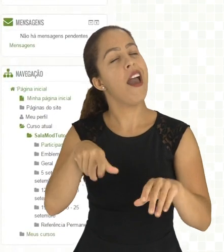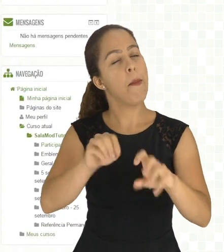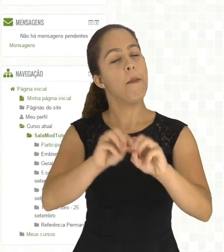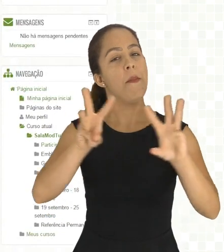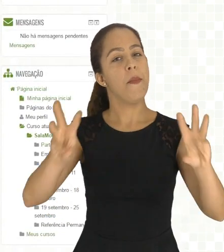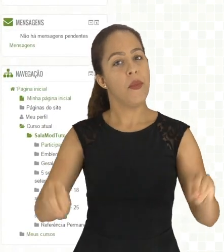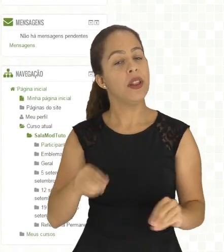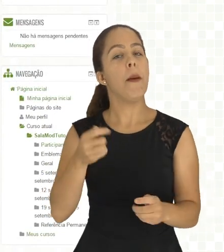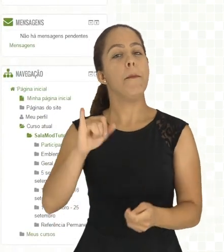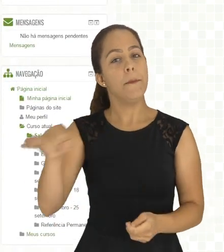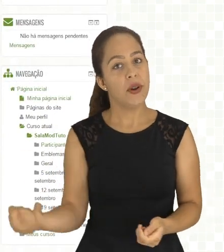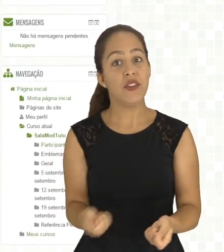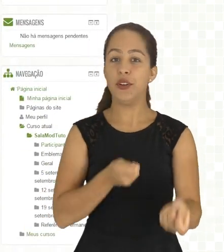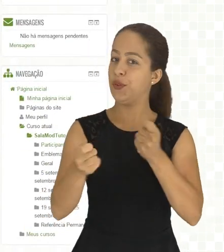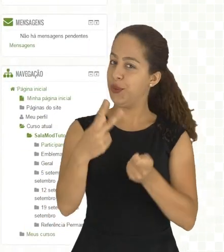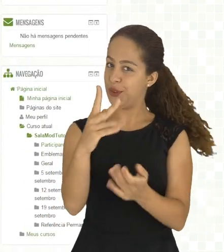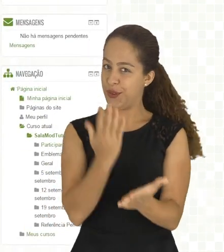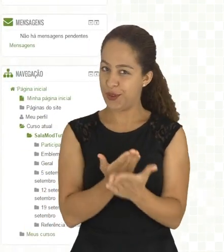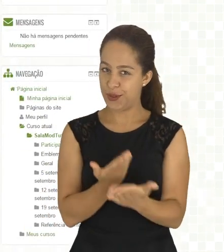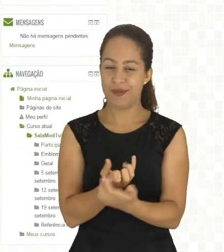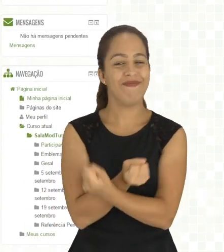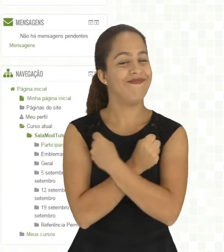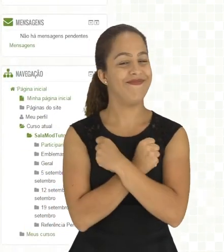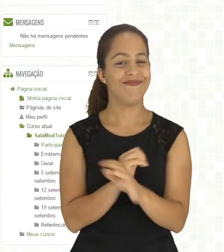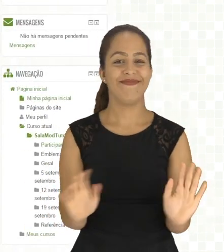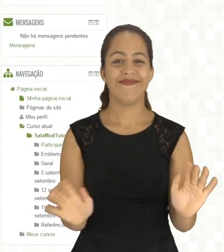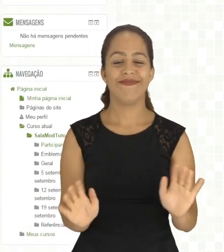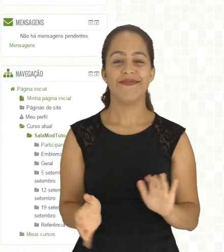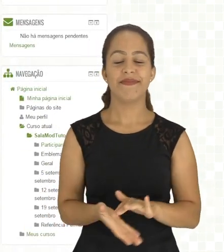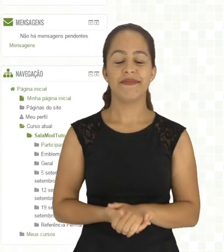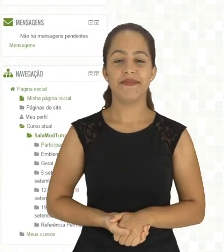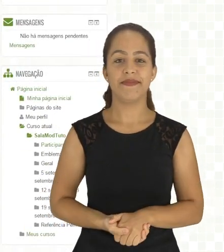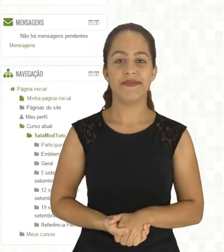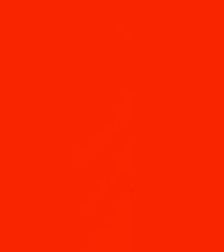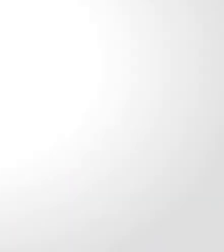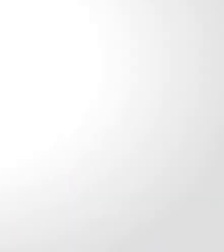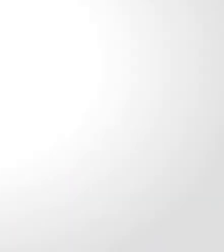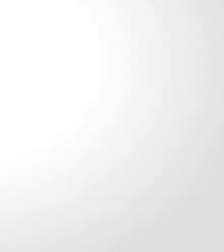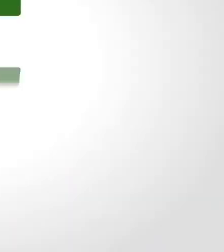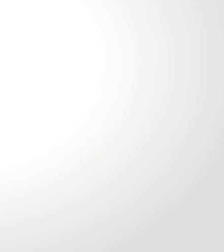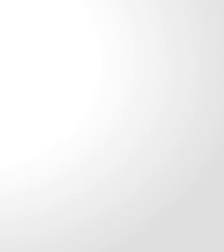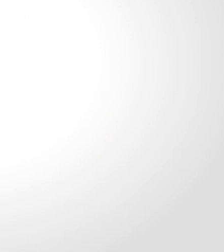aproveite para gerenciar melhor os seus estudos um abraço